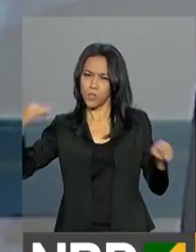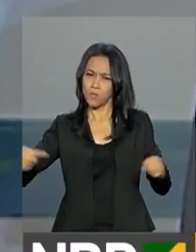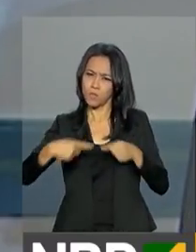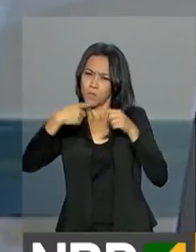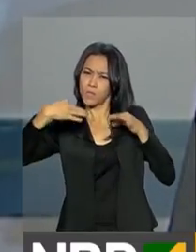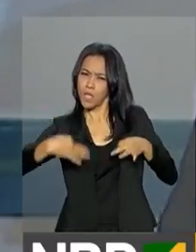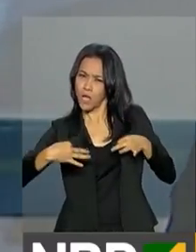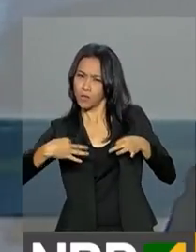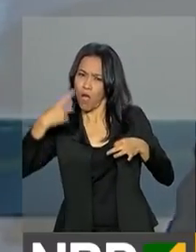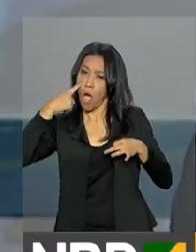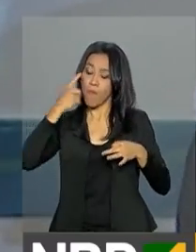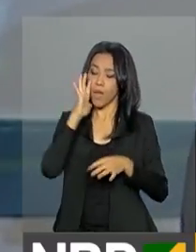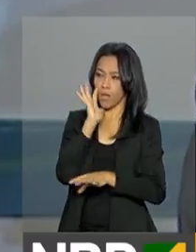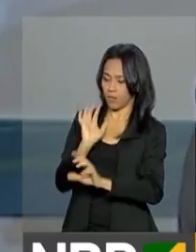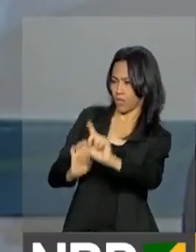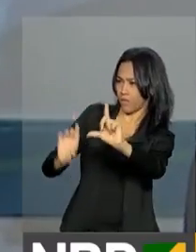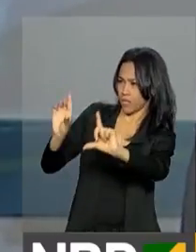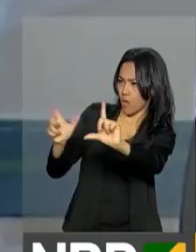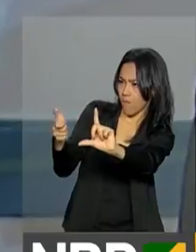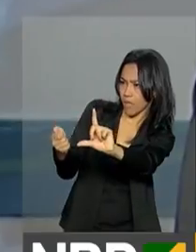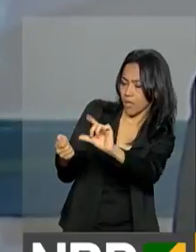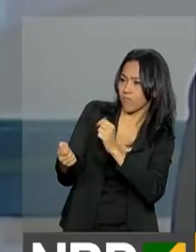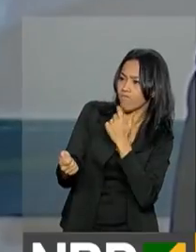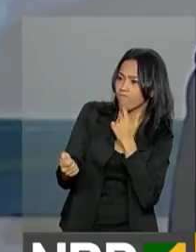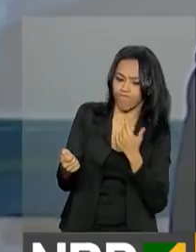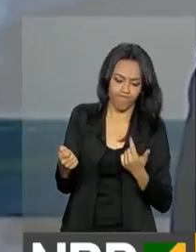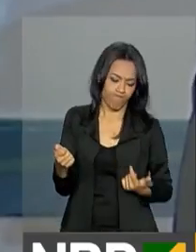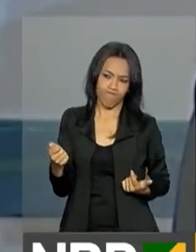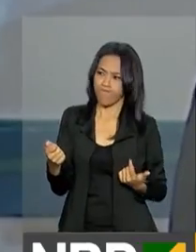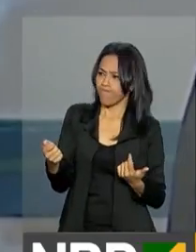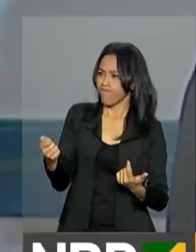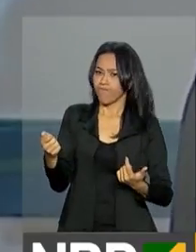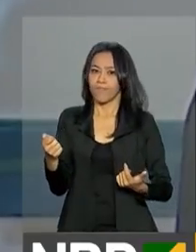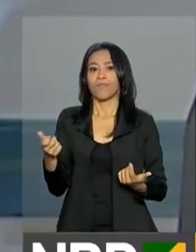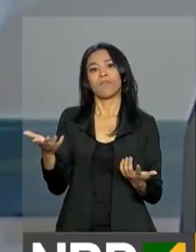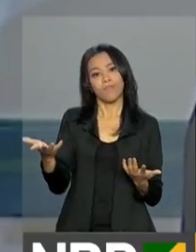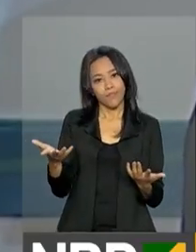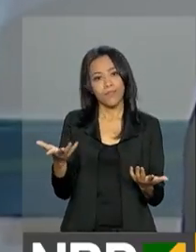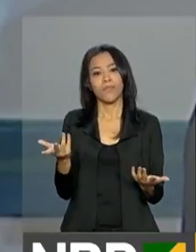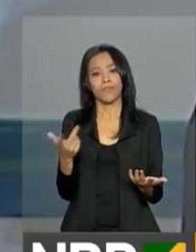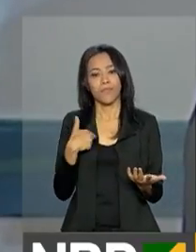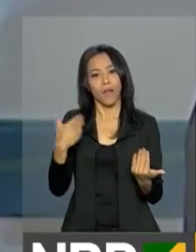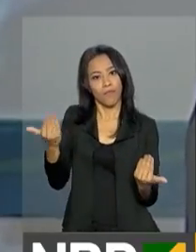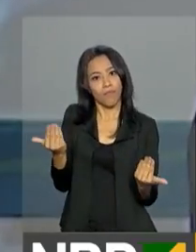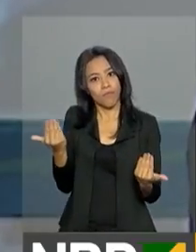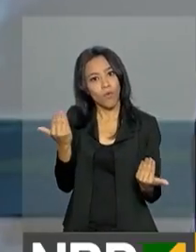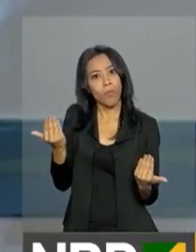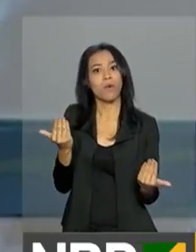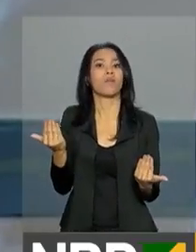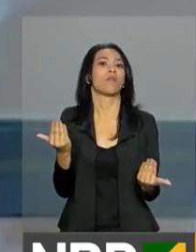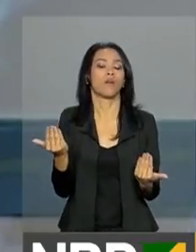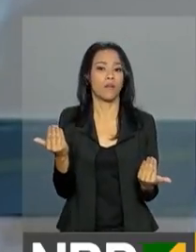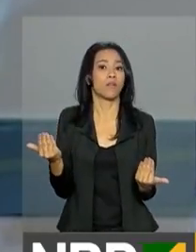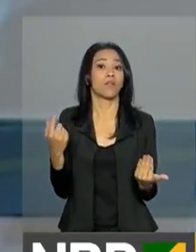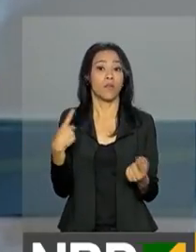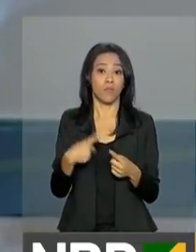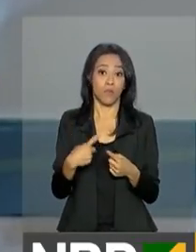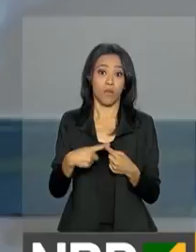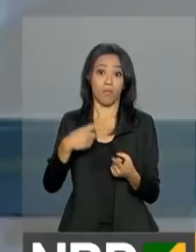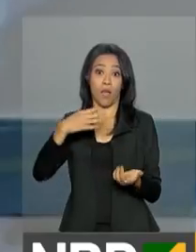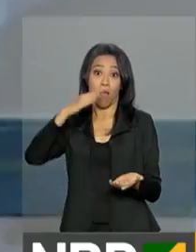a imprensa escrita, a imprensa falada, a imprensa televisada, é que tem uma tendência muito maior de revelar a verdade